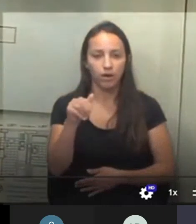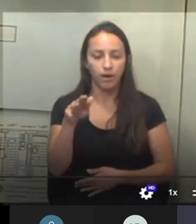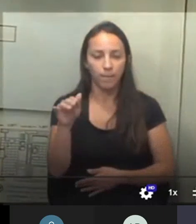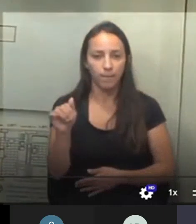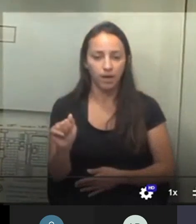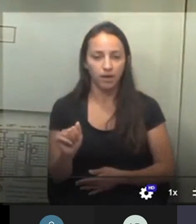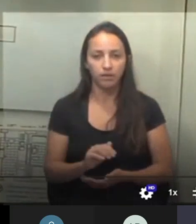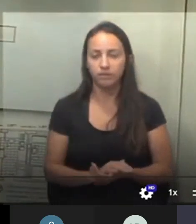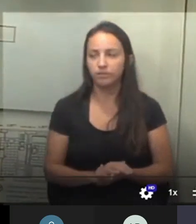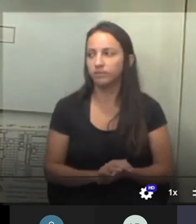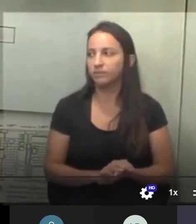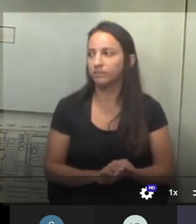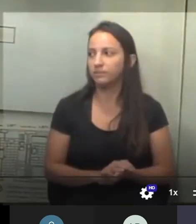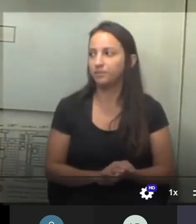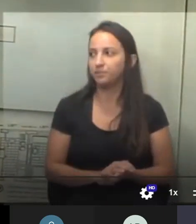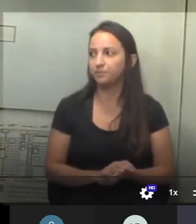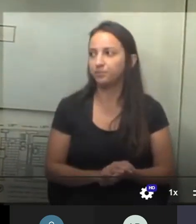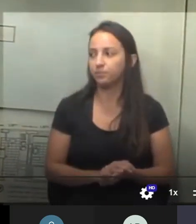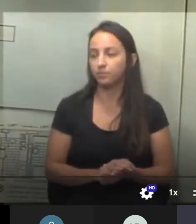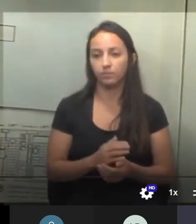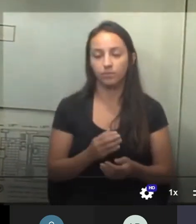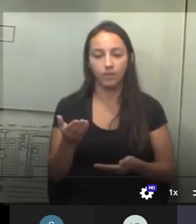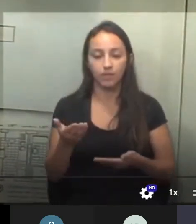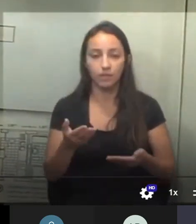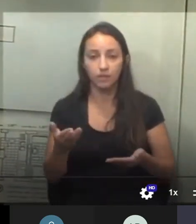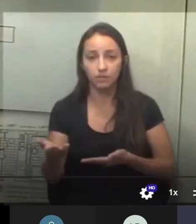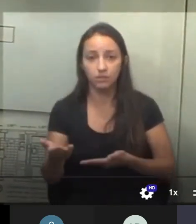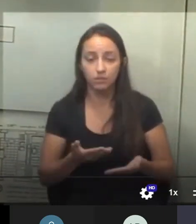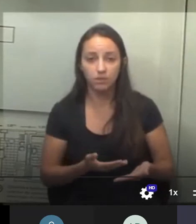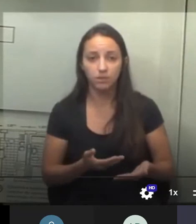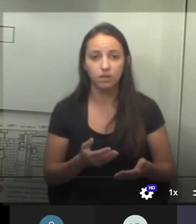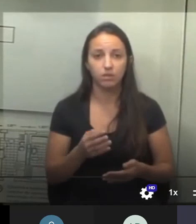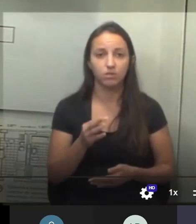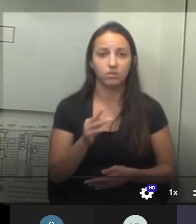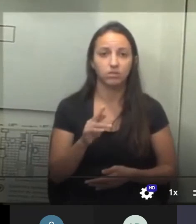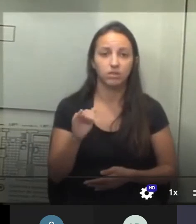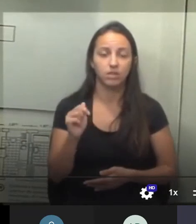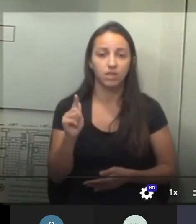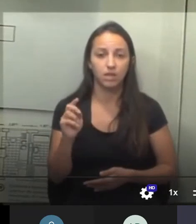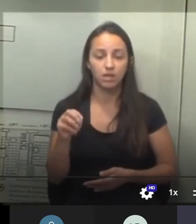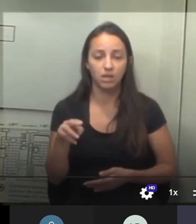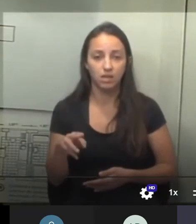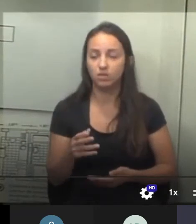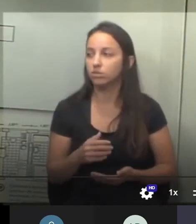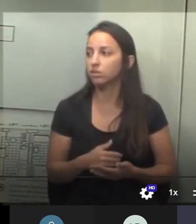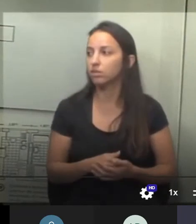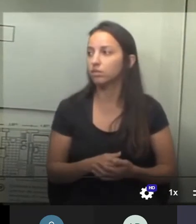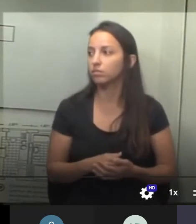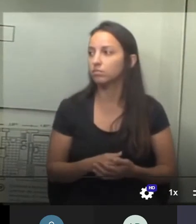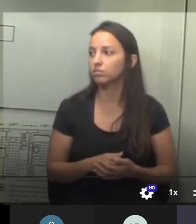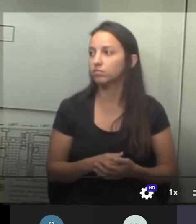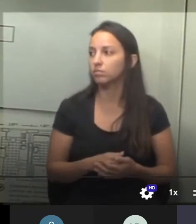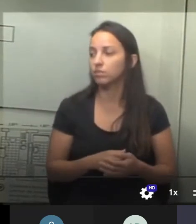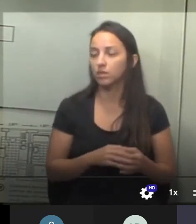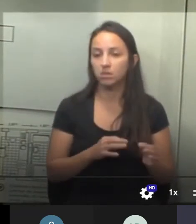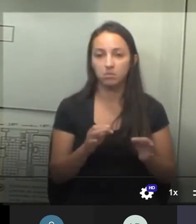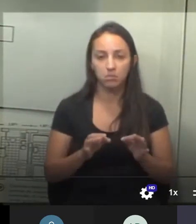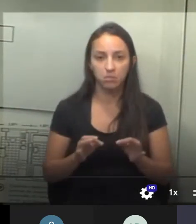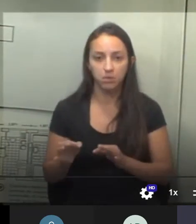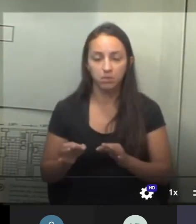certo? Recepção, triagem, armazenagem, pré-preparo, cocção, finalização, distribuição,